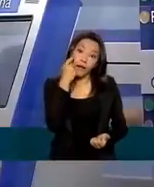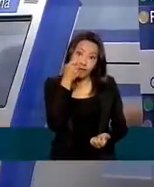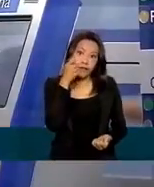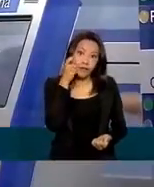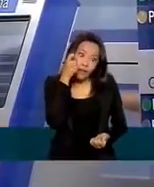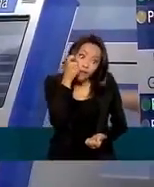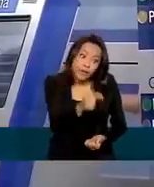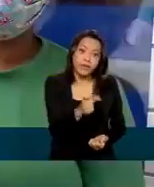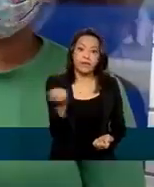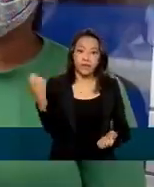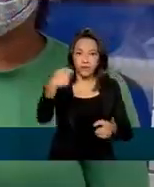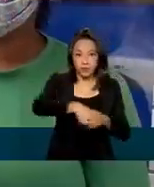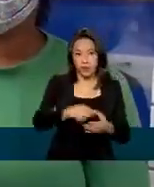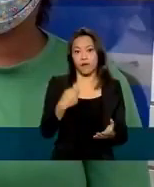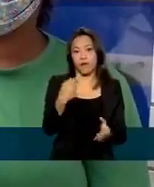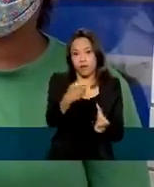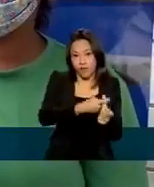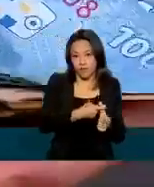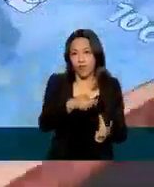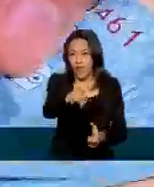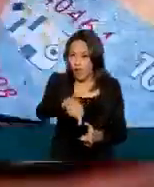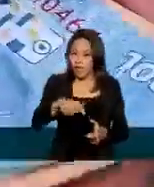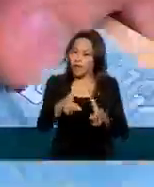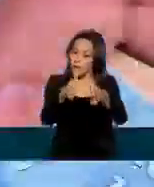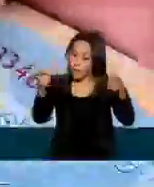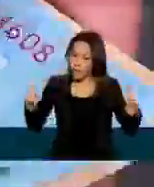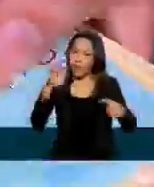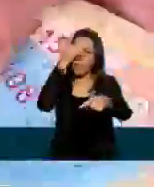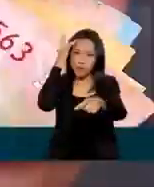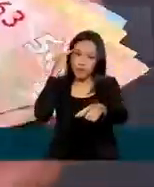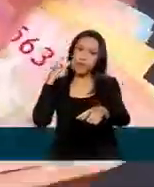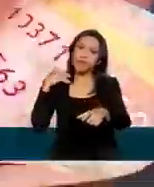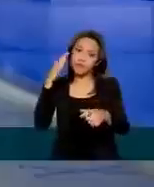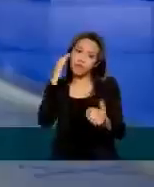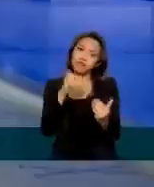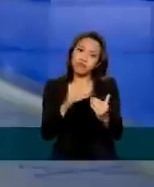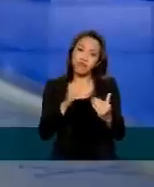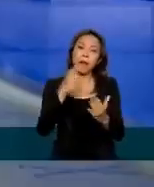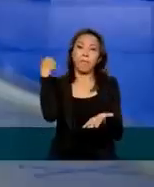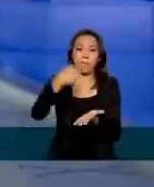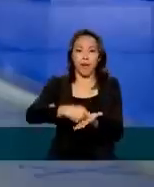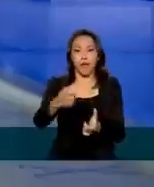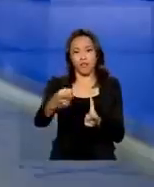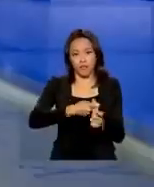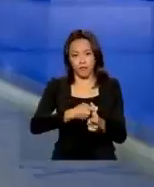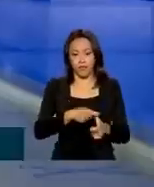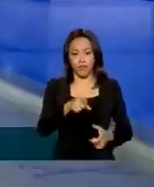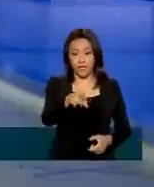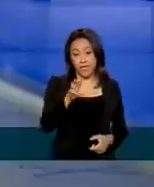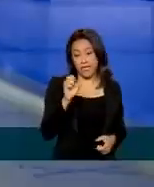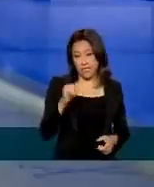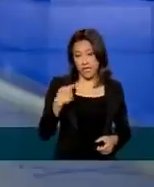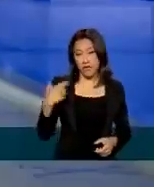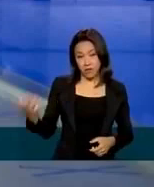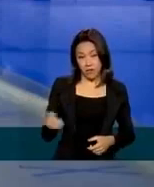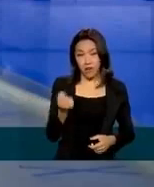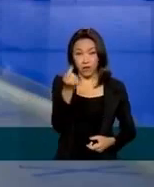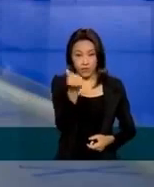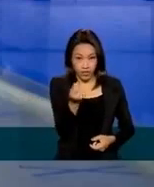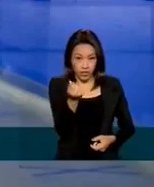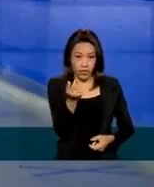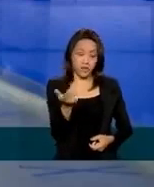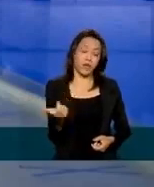ele é no WhatsApp e é o que a maioria das pessoas decidiu fazer pagar as contas se eu fosse sacar o dinheiro e